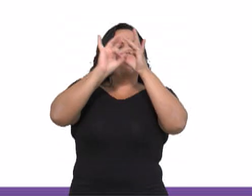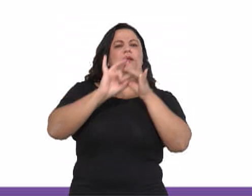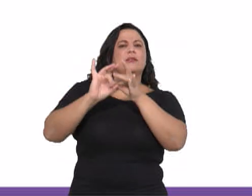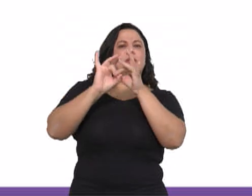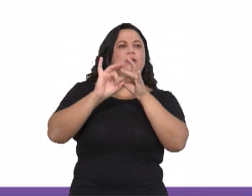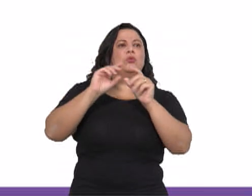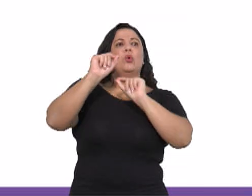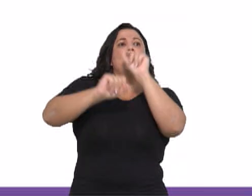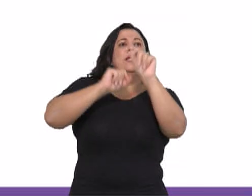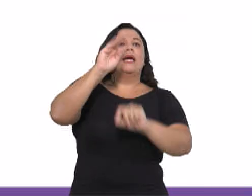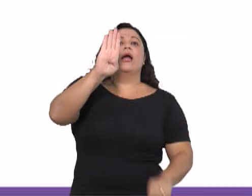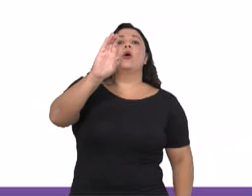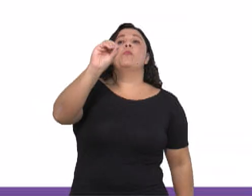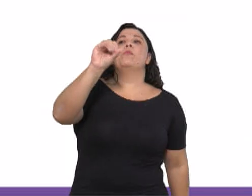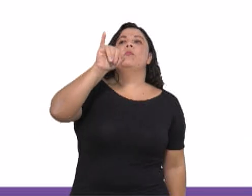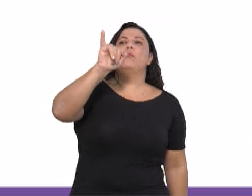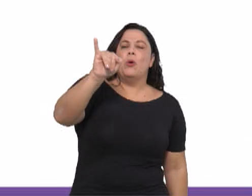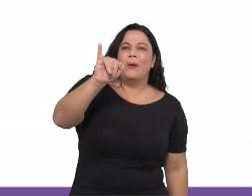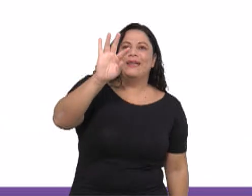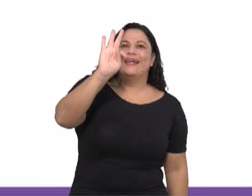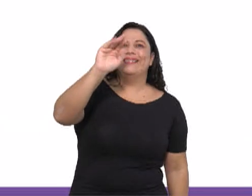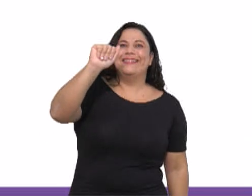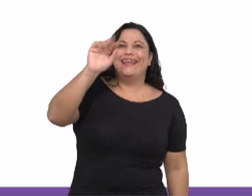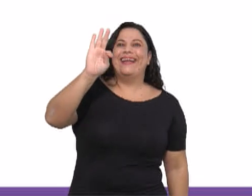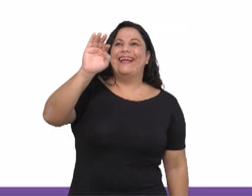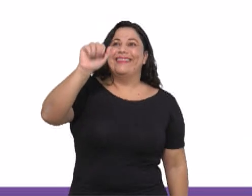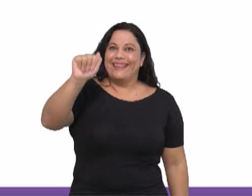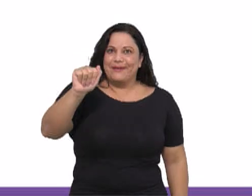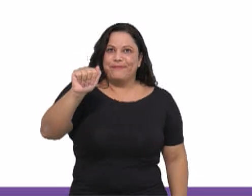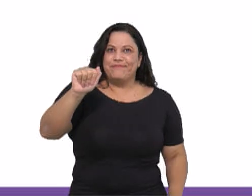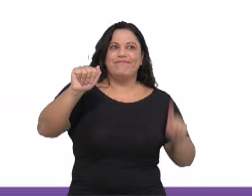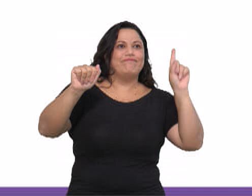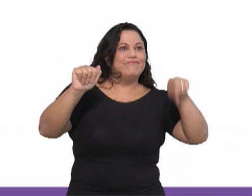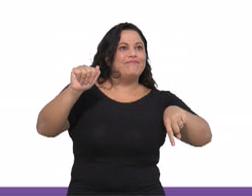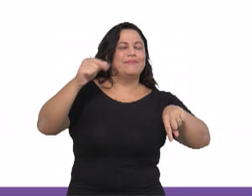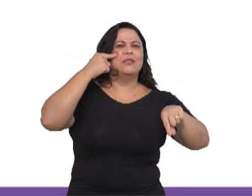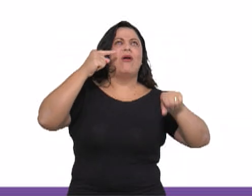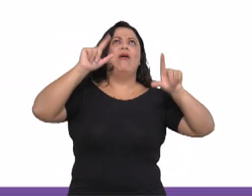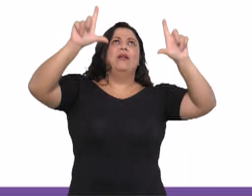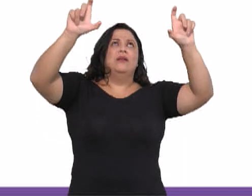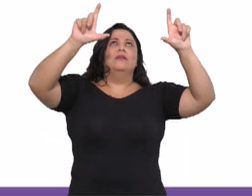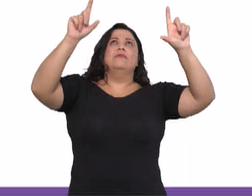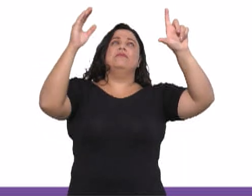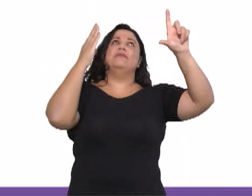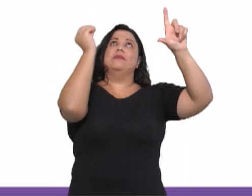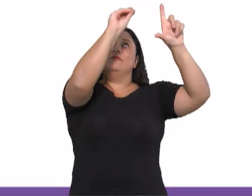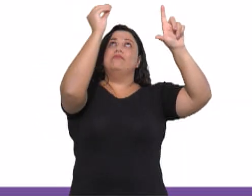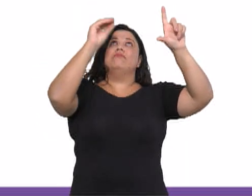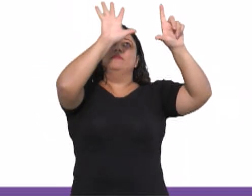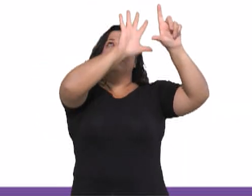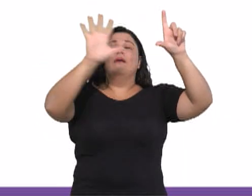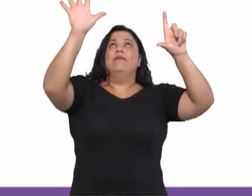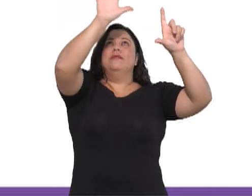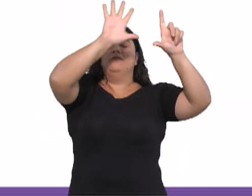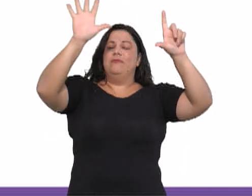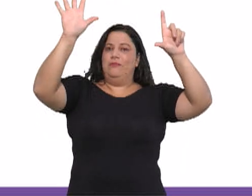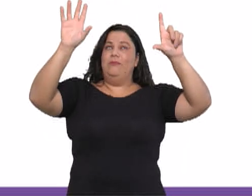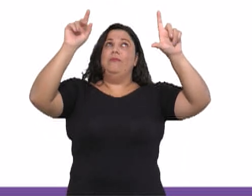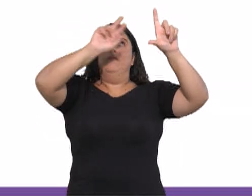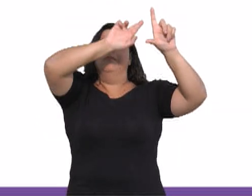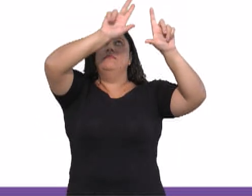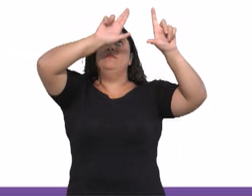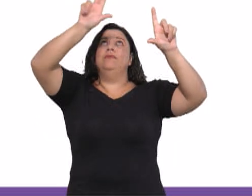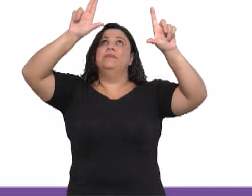uma figura conhecida do nosso folclore? A Cuca, Vitória Régia, Curupira,